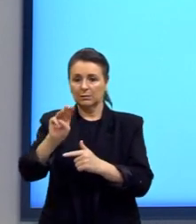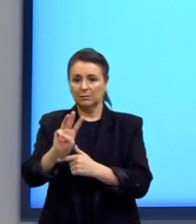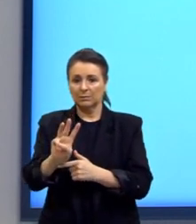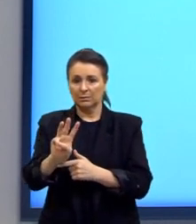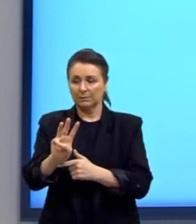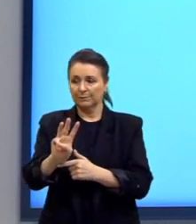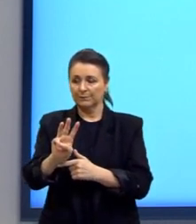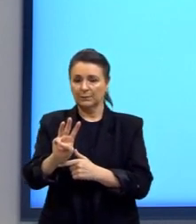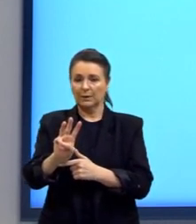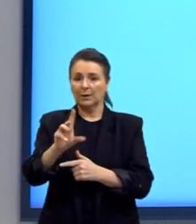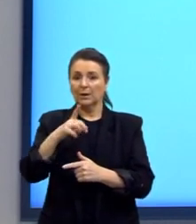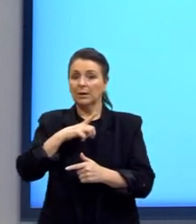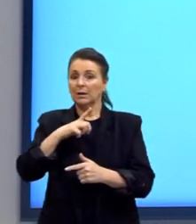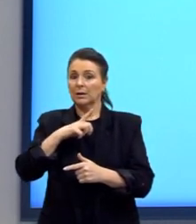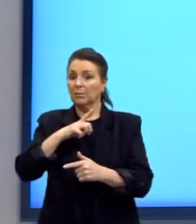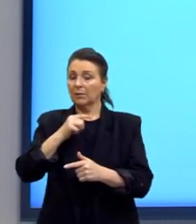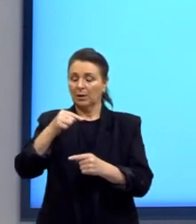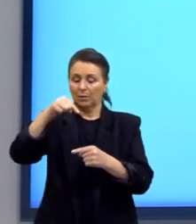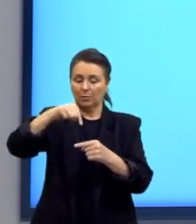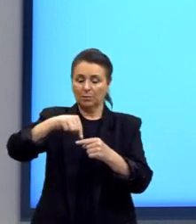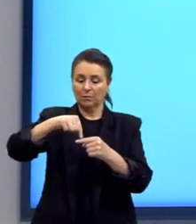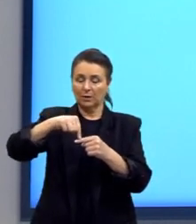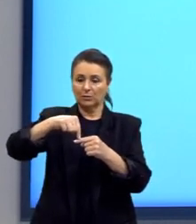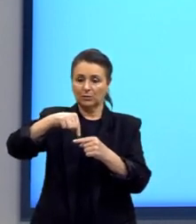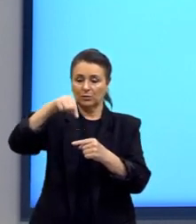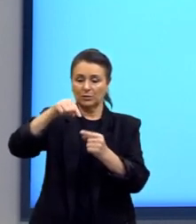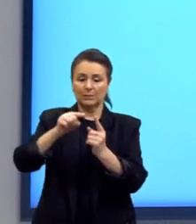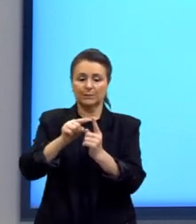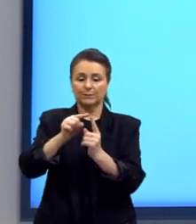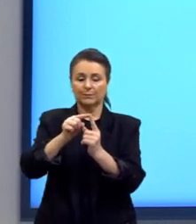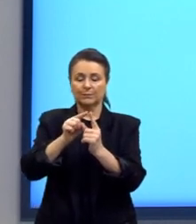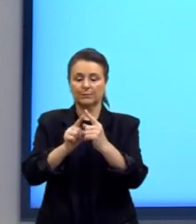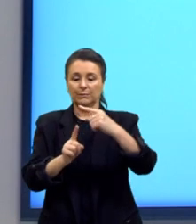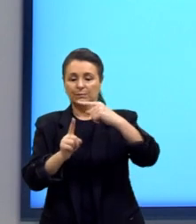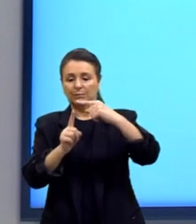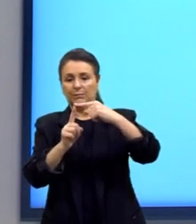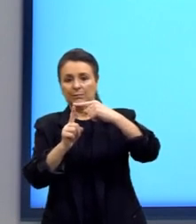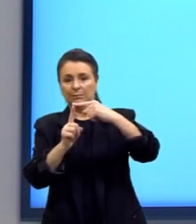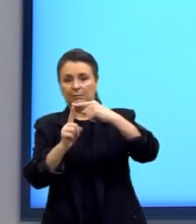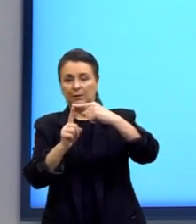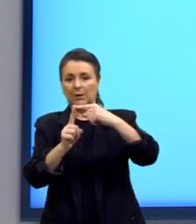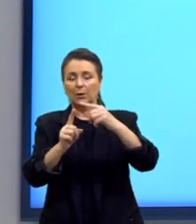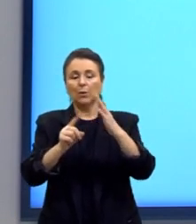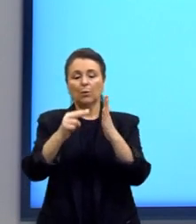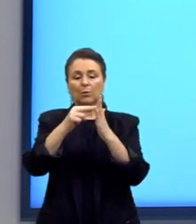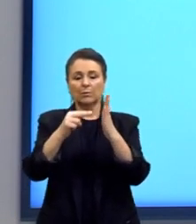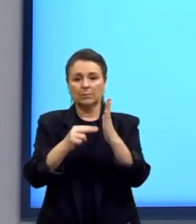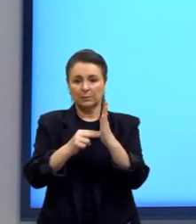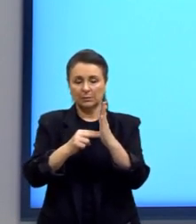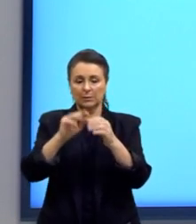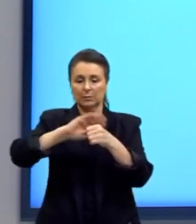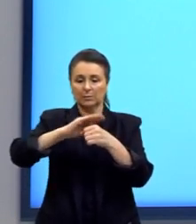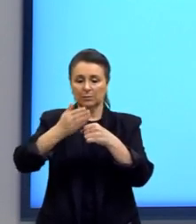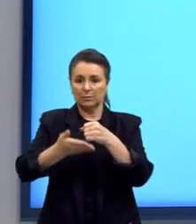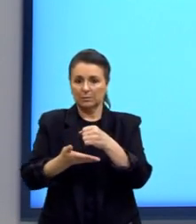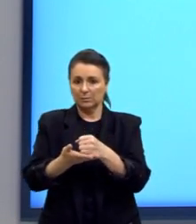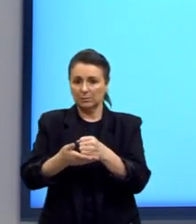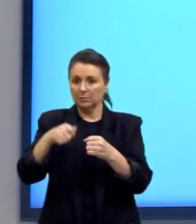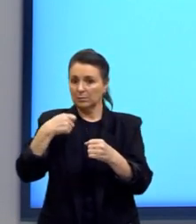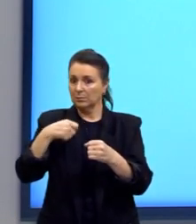os sólidos que não possuem aquele vértice lá em cima então um prisma um cilindro não precisa dividir por 3 o